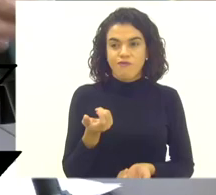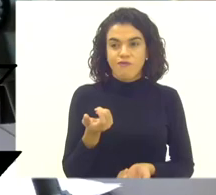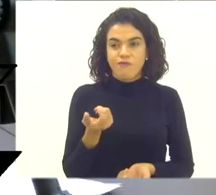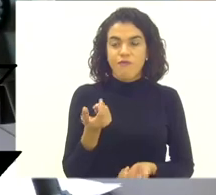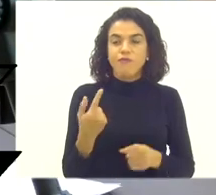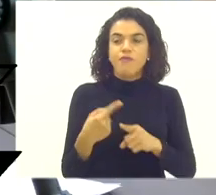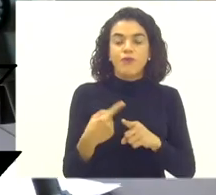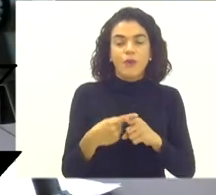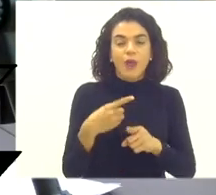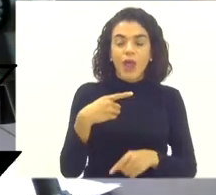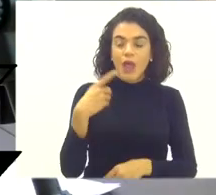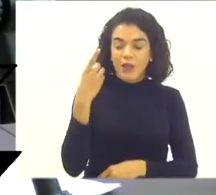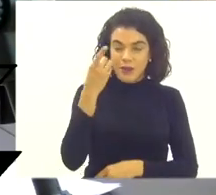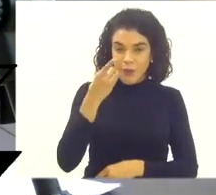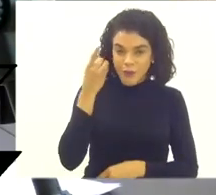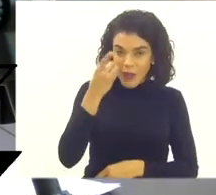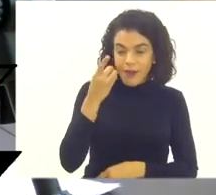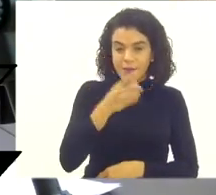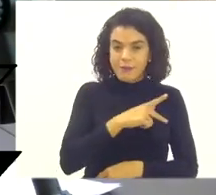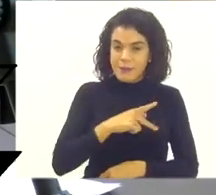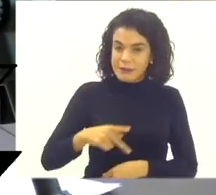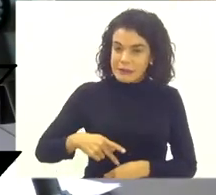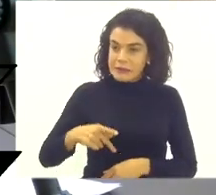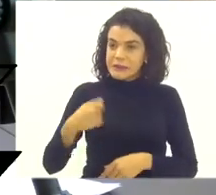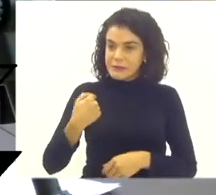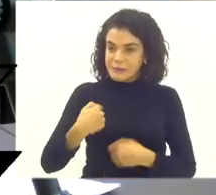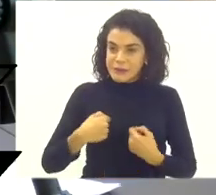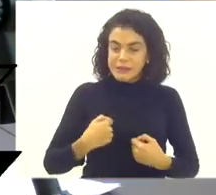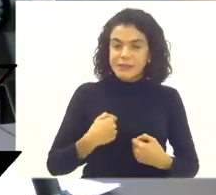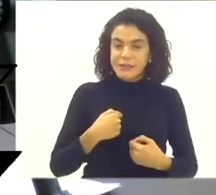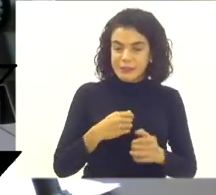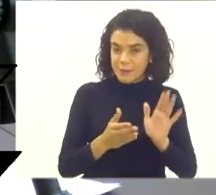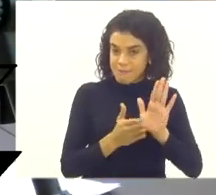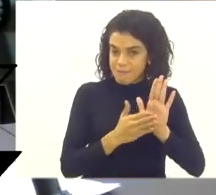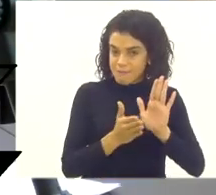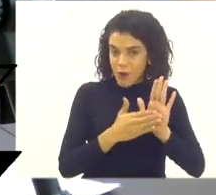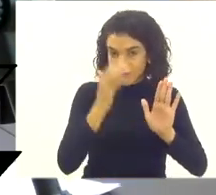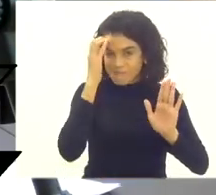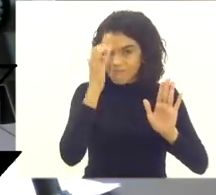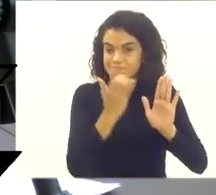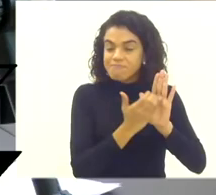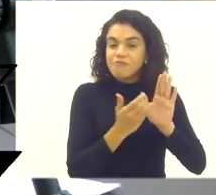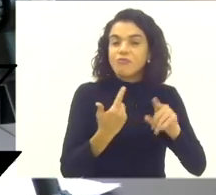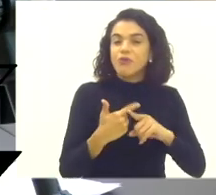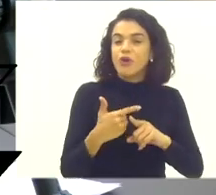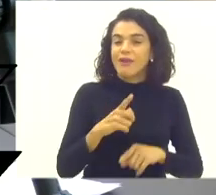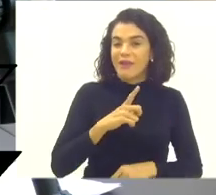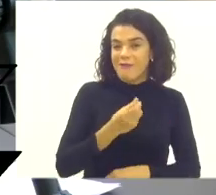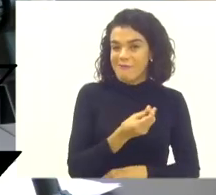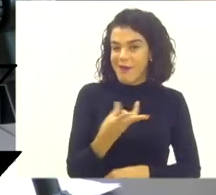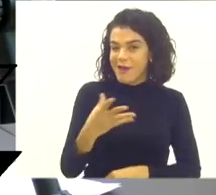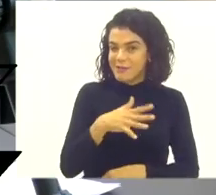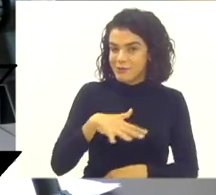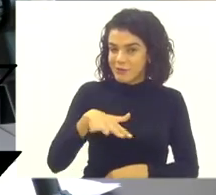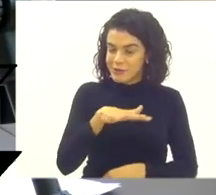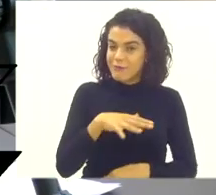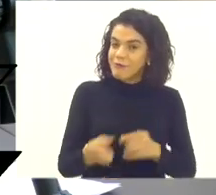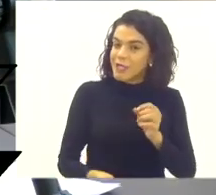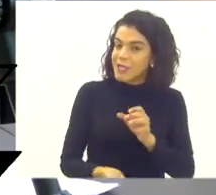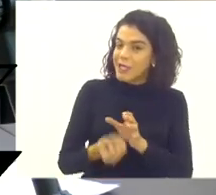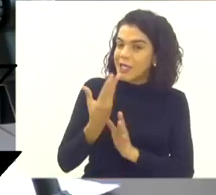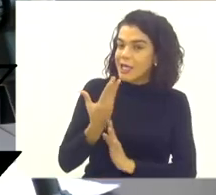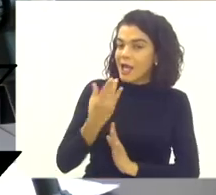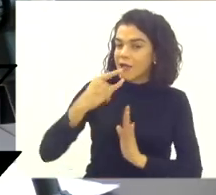nosso deputada nossa presidente a gente precisa seguir realmente essa sua proposta porque nós temos aqui muitos casos e criar uma rede